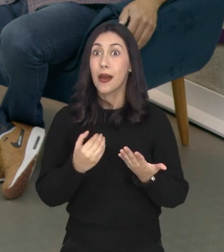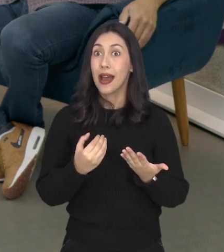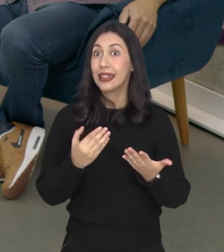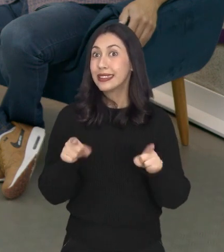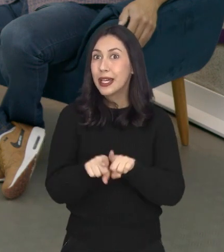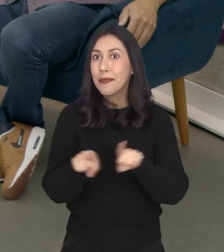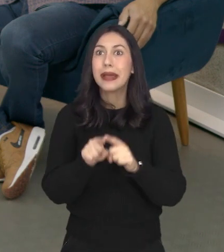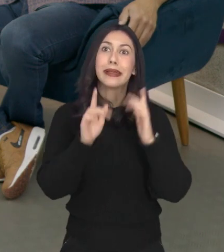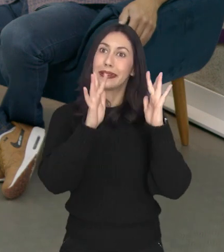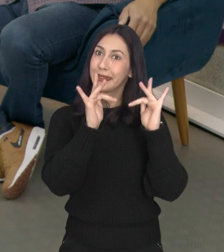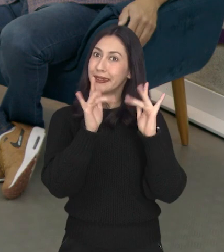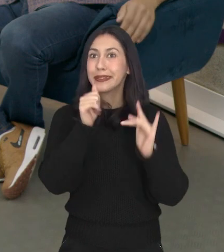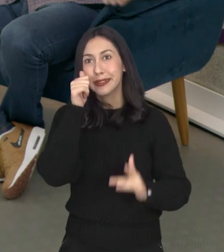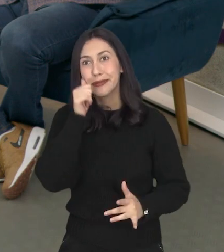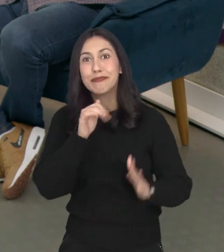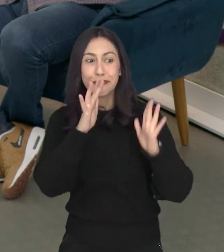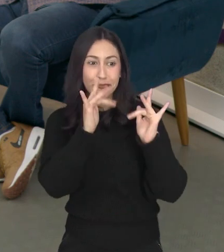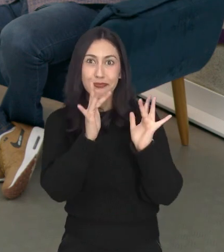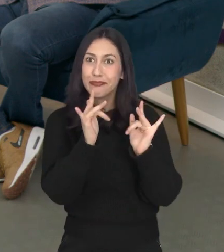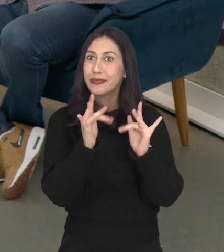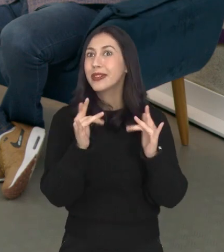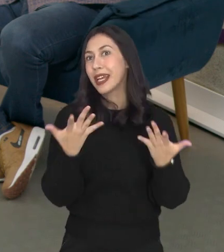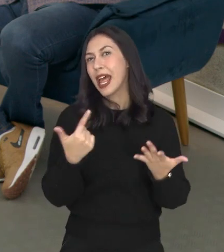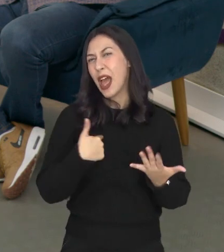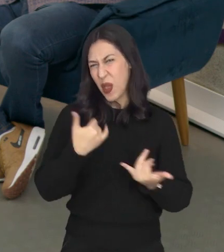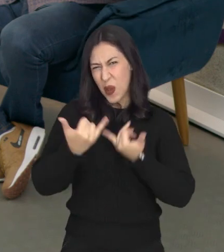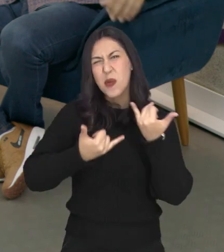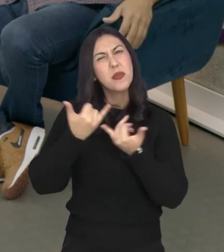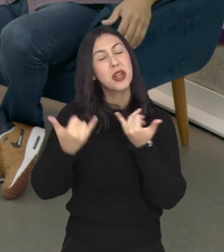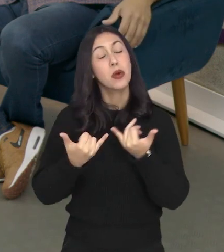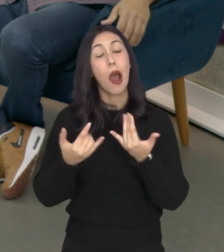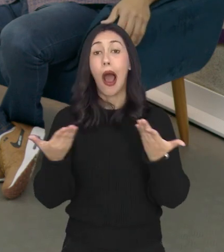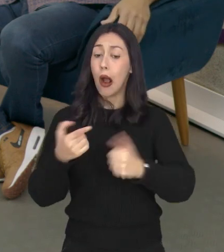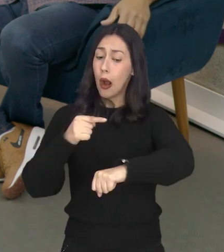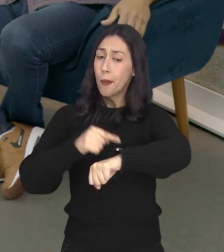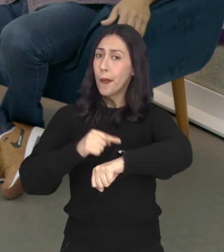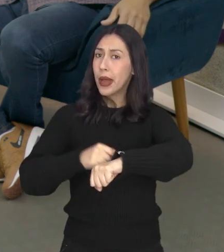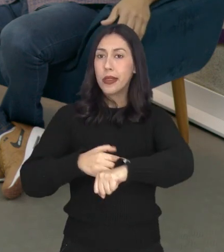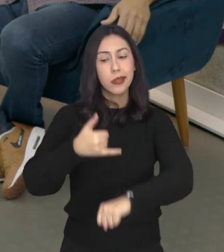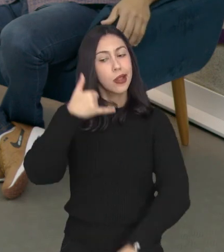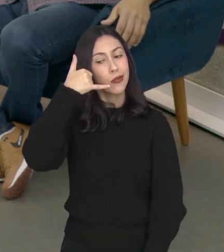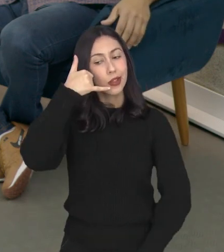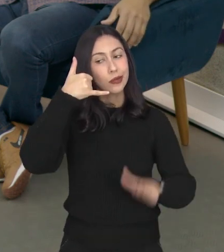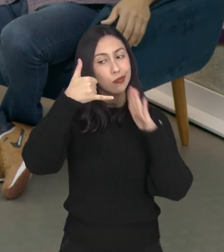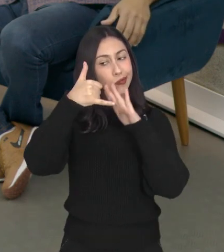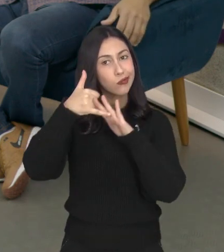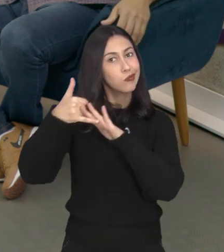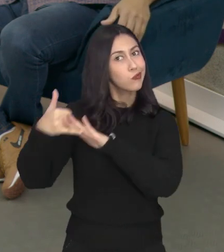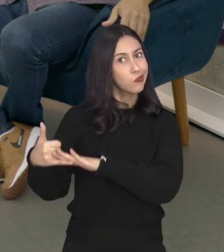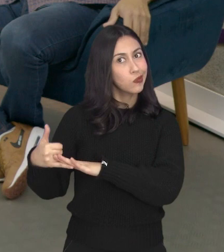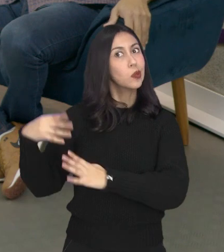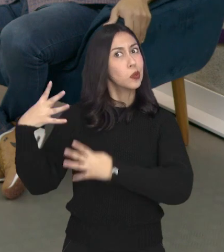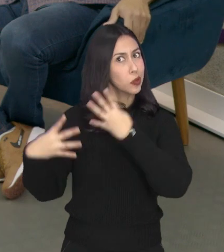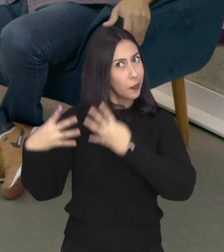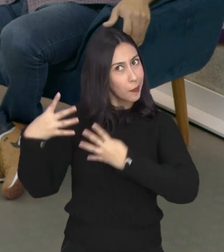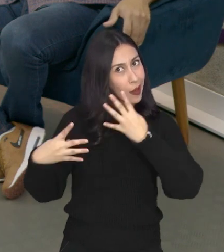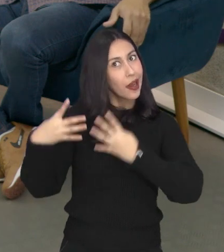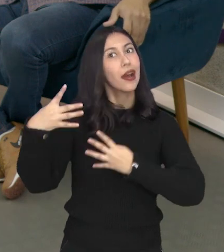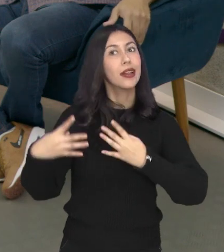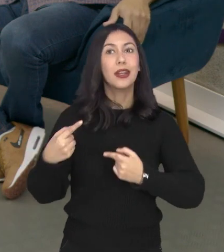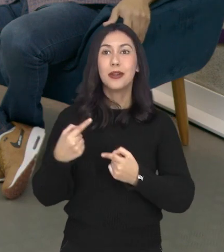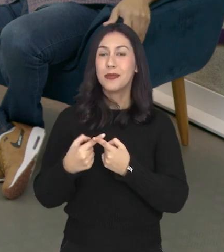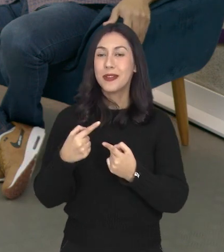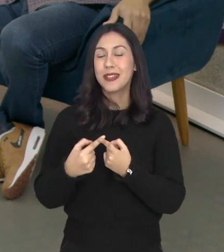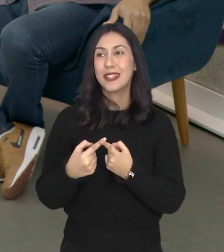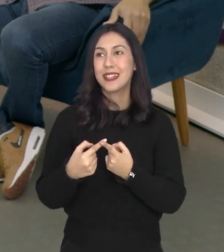falta. Muitos têm namorada, né, pela essa idade, muitos têm namorada. Aí eu brinco bastante com eles que nesse momento o telefone passa a ser inimigo, não